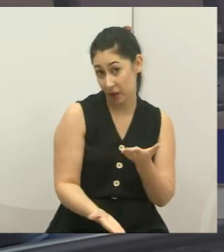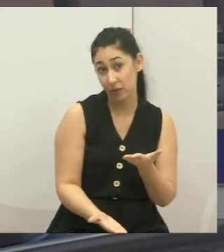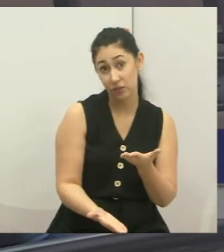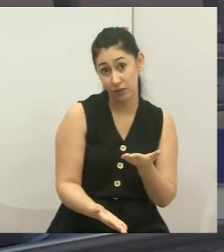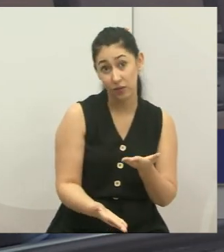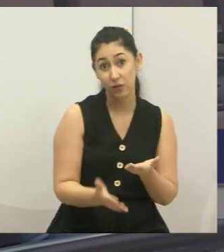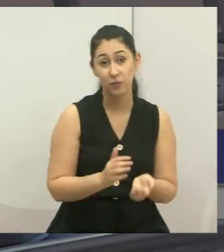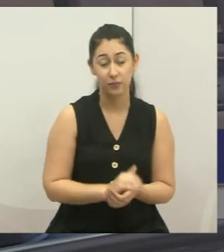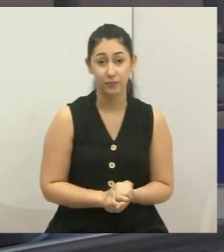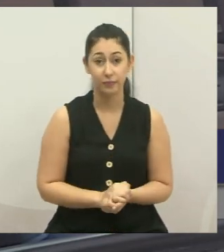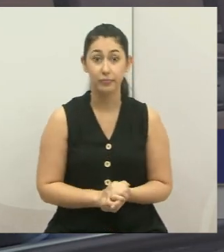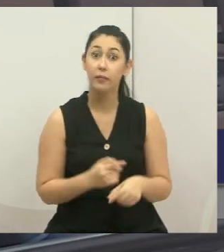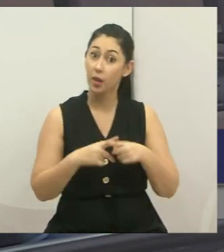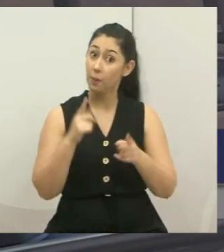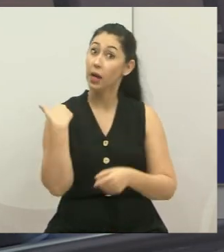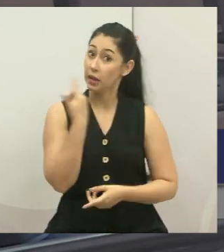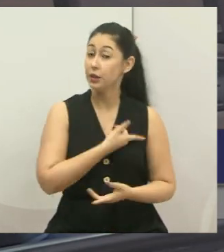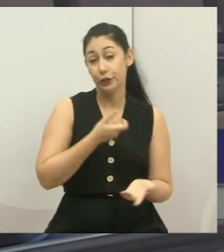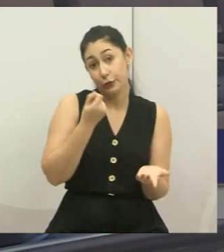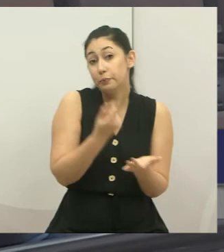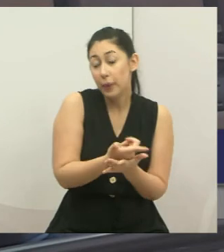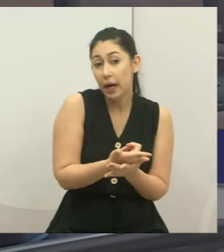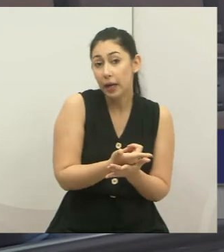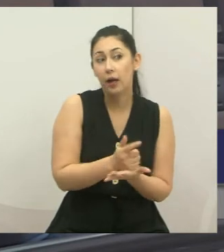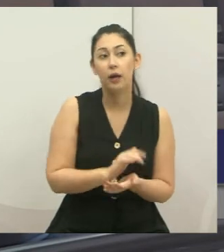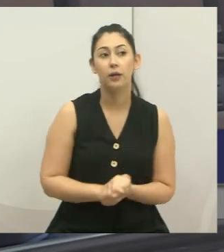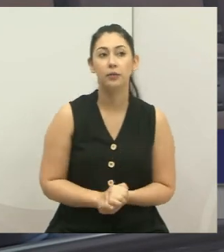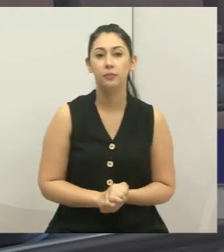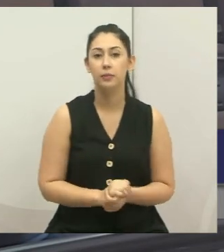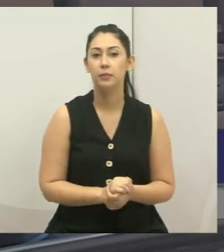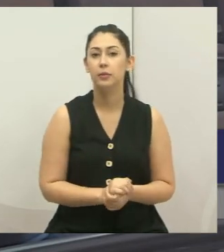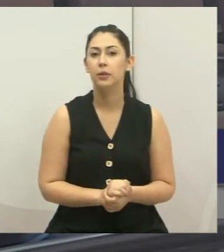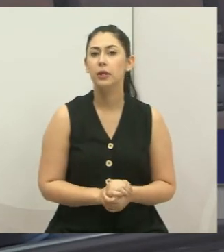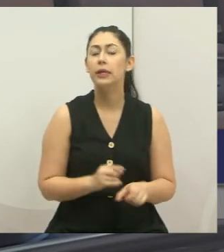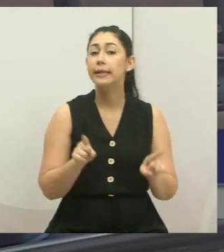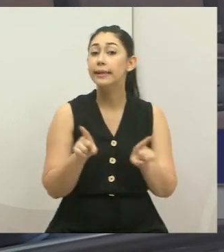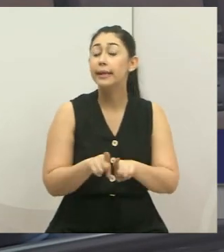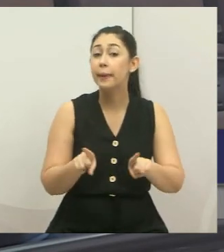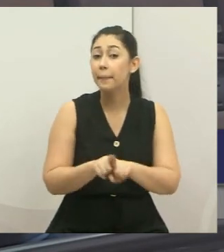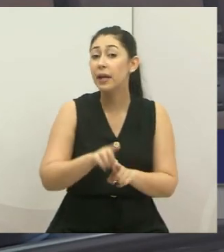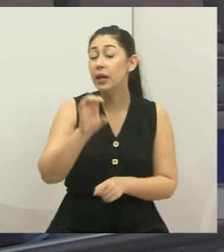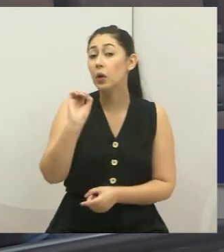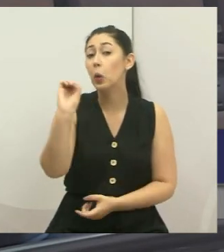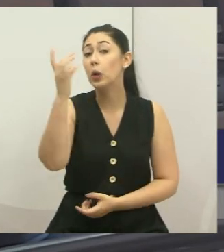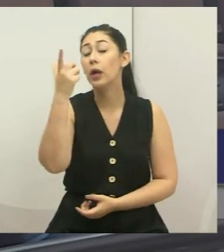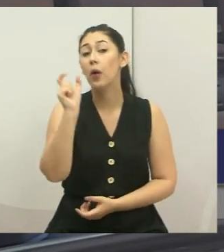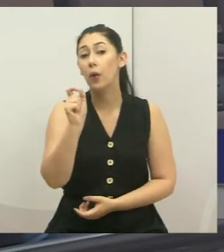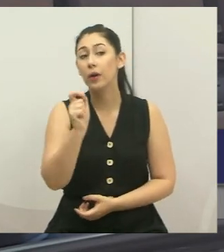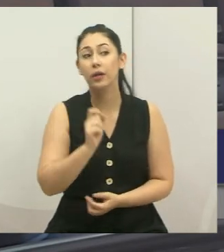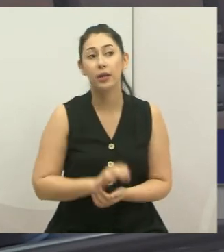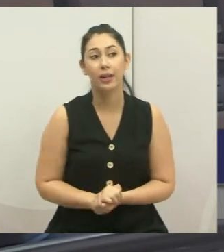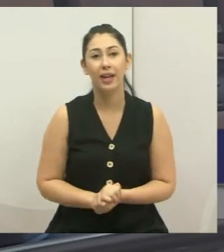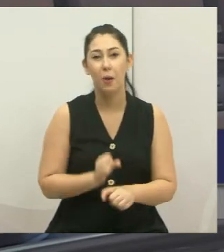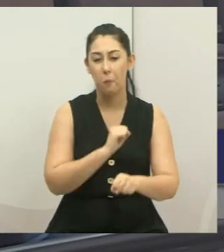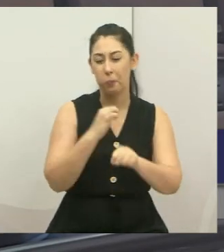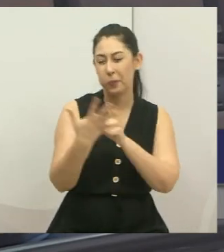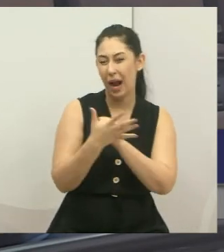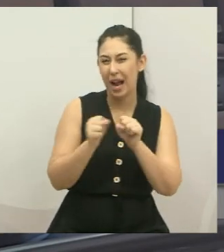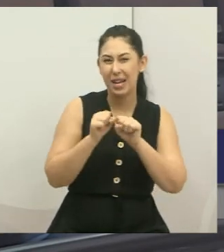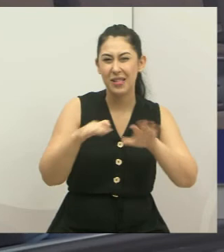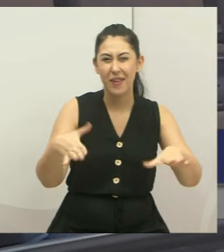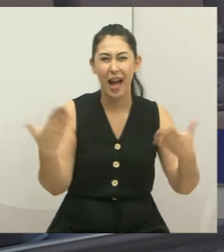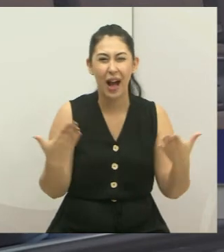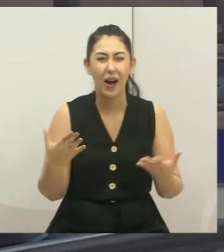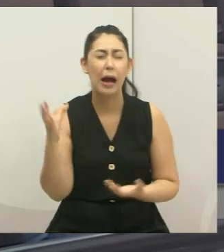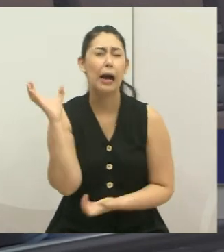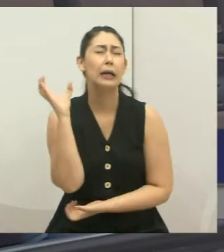coisa que a gente acaba pagando. O último ponto, eu acho que é mais importante aqui que está acontecendo ultimamente, por conta de pandemia e esse calor imenso